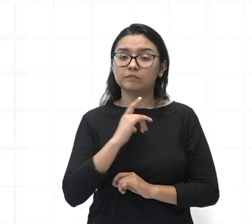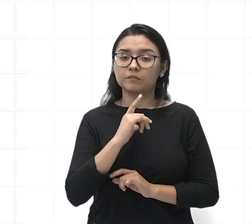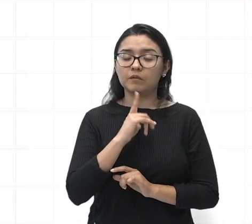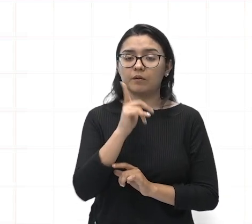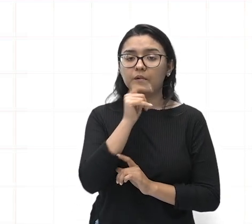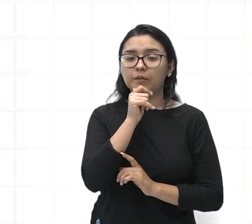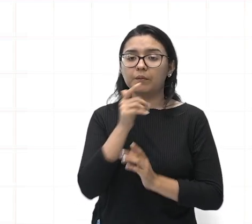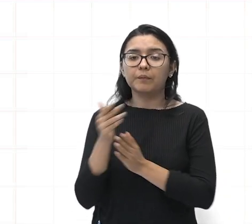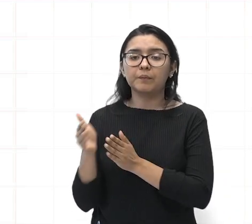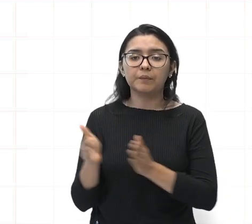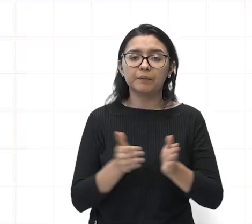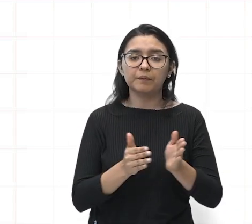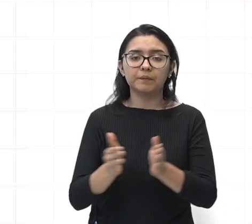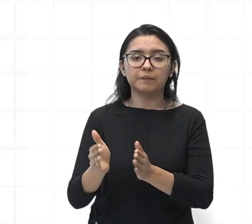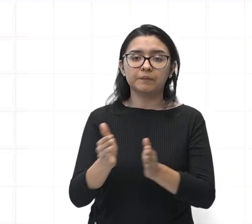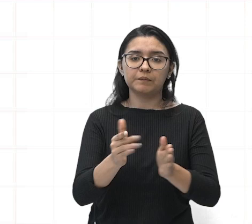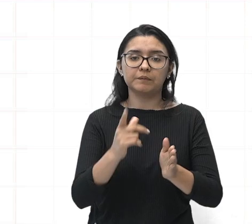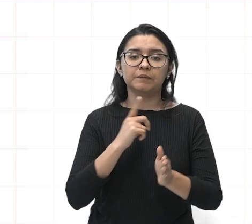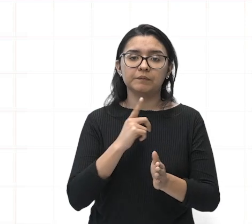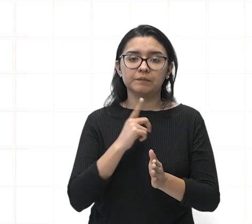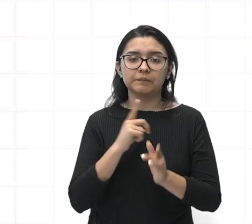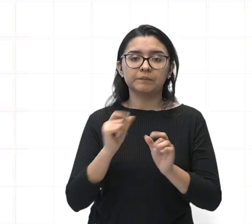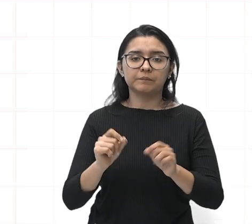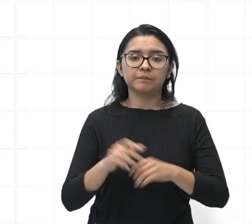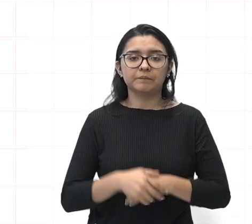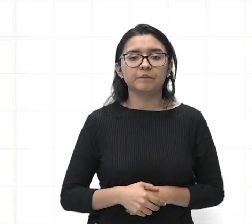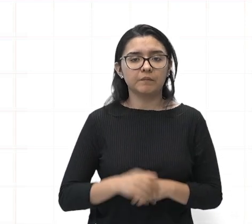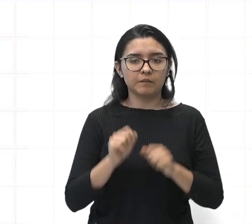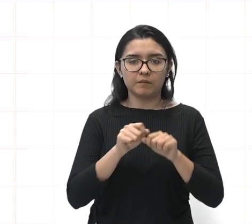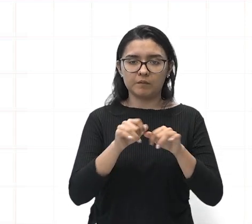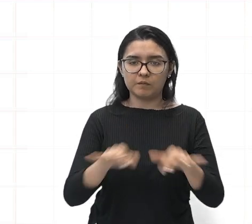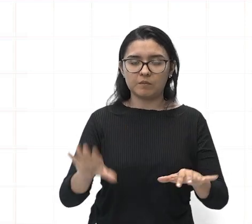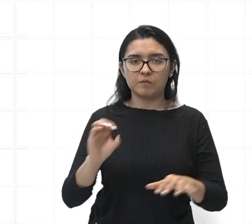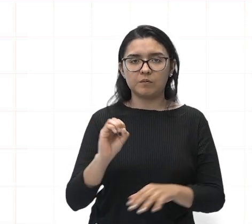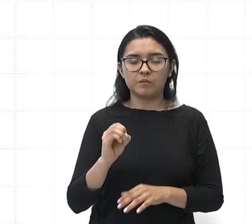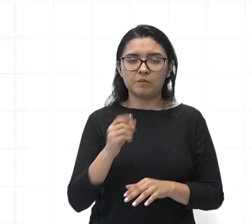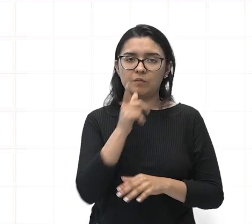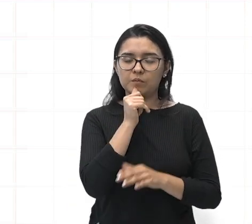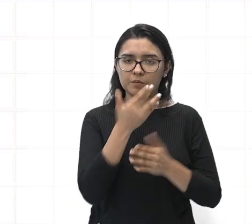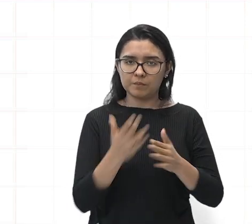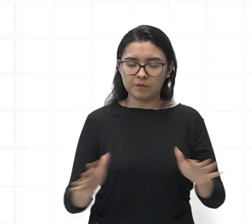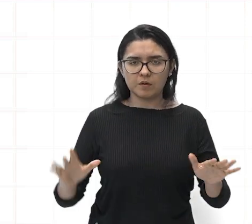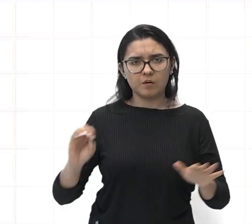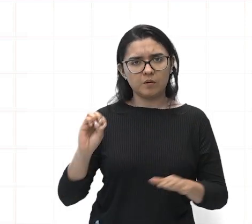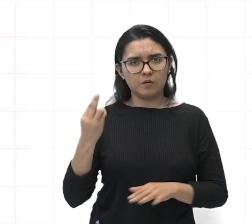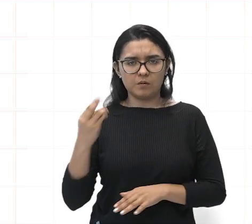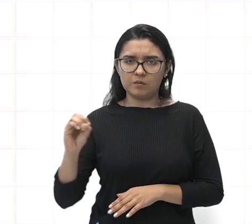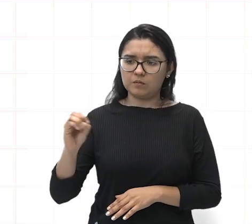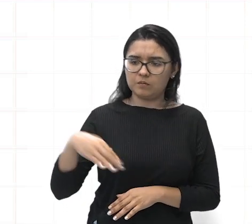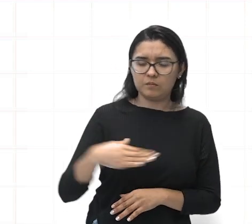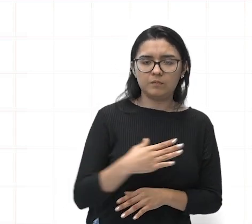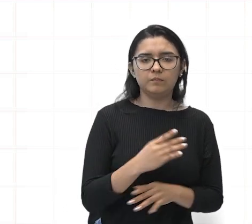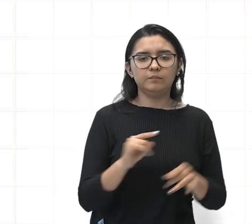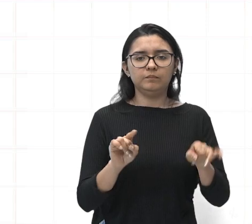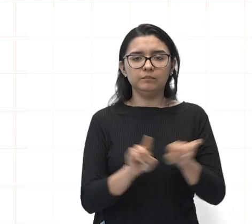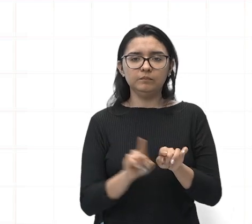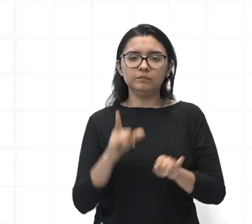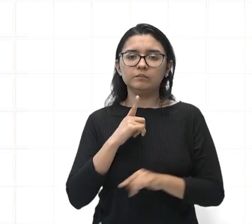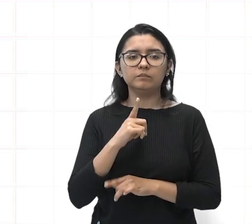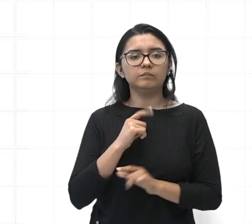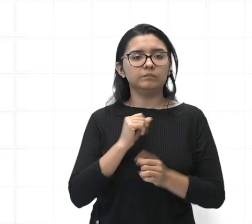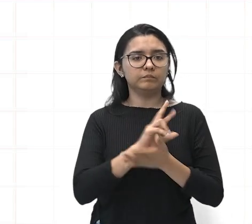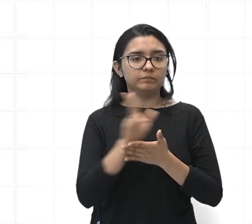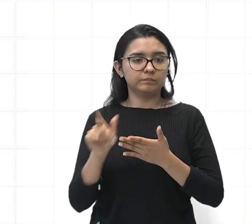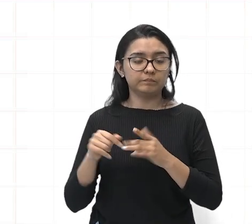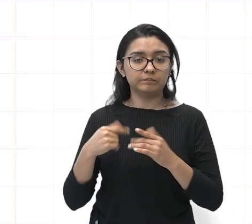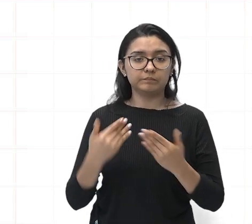do rio elas vão desembocar no mar ou no oceano através de uma rede de canais.